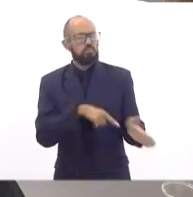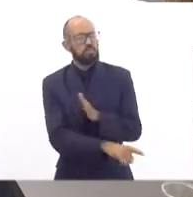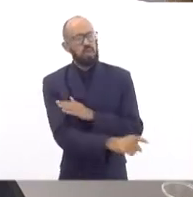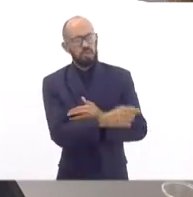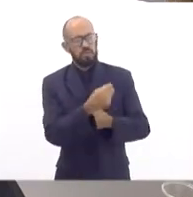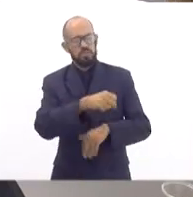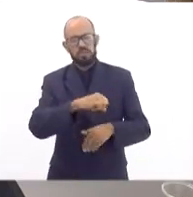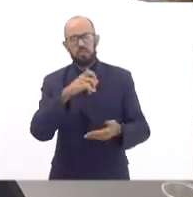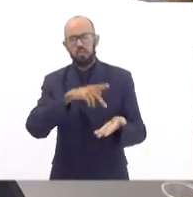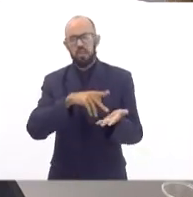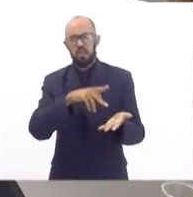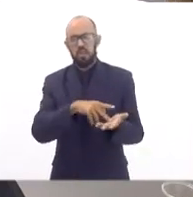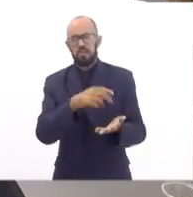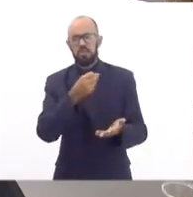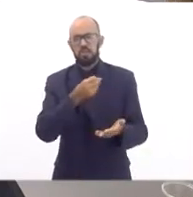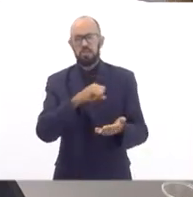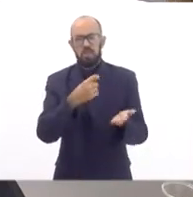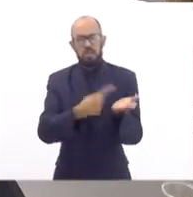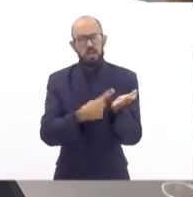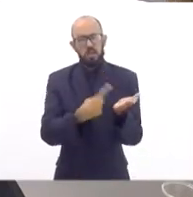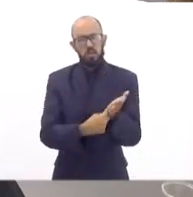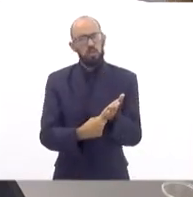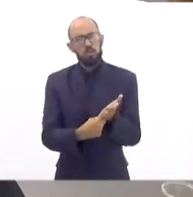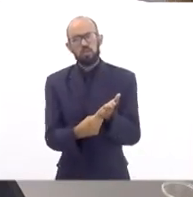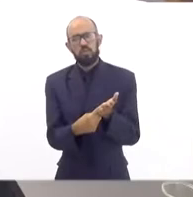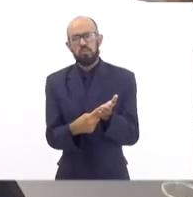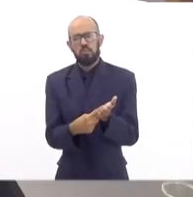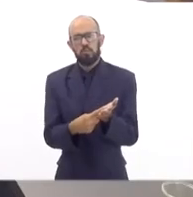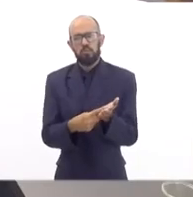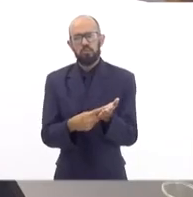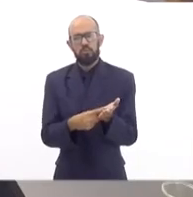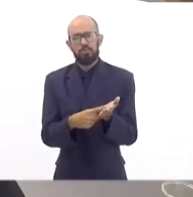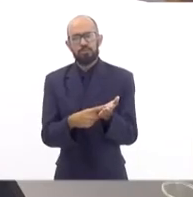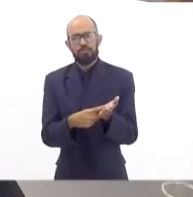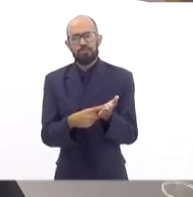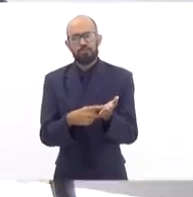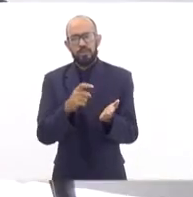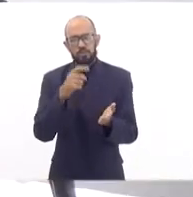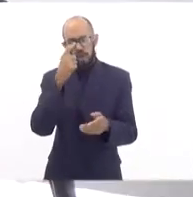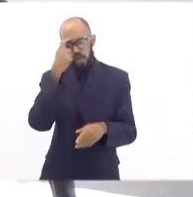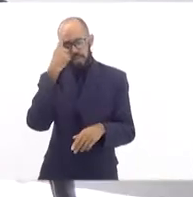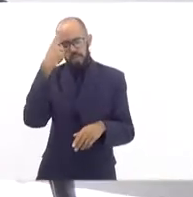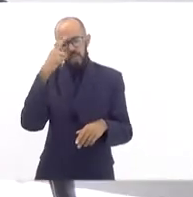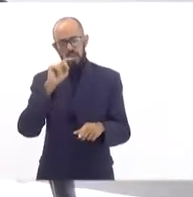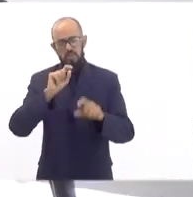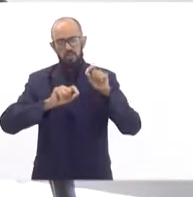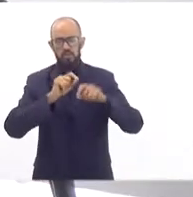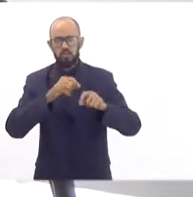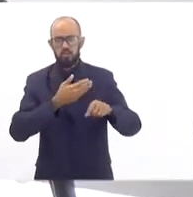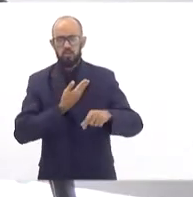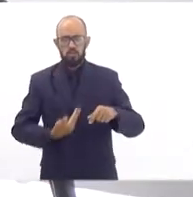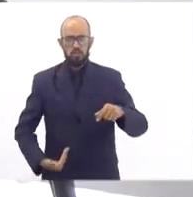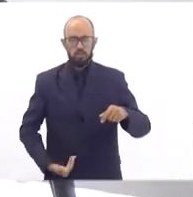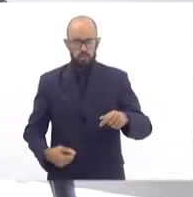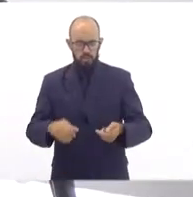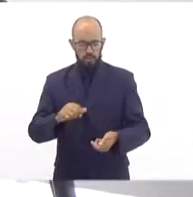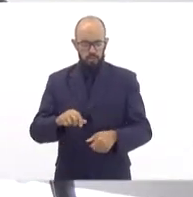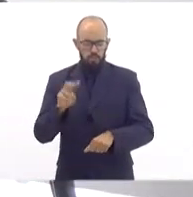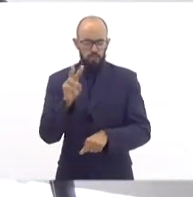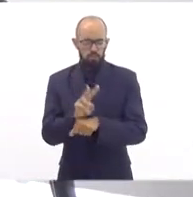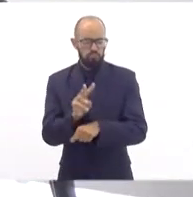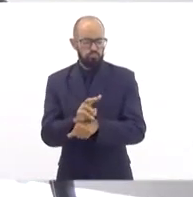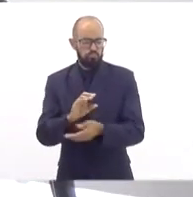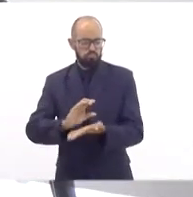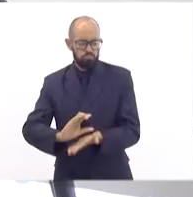Se procede a informação de que esse acordo se baseou na ideia de que o governo do estado entraria com um subsídio, não